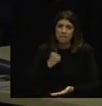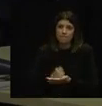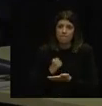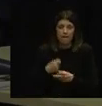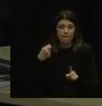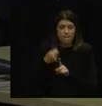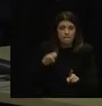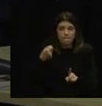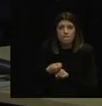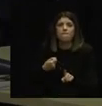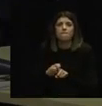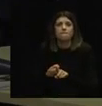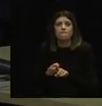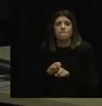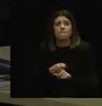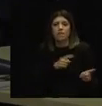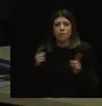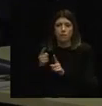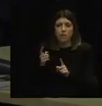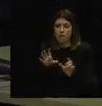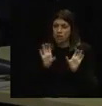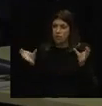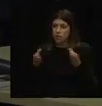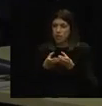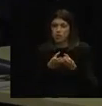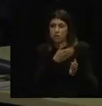da aposta na mobilidade coletiva, para a qual muito